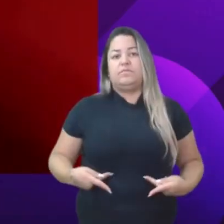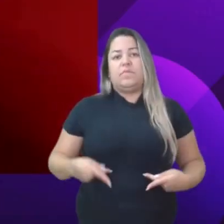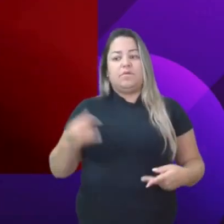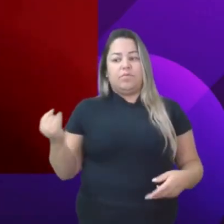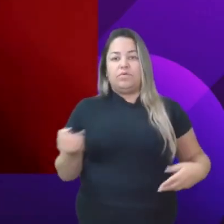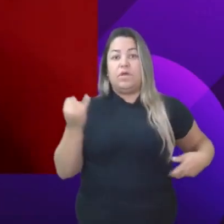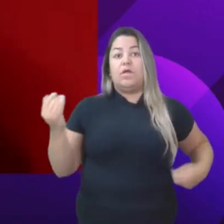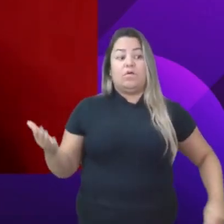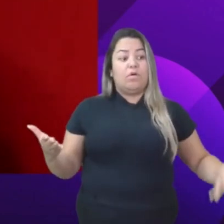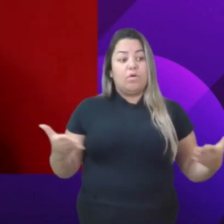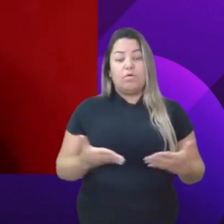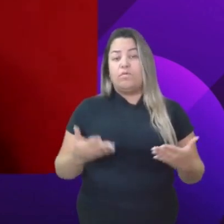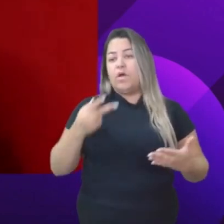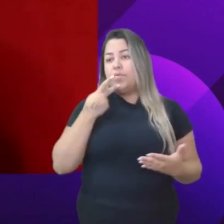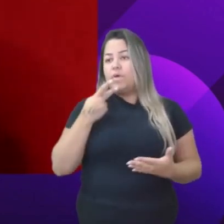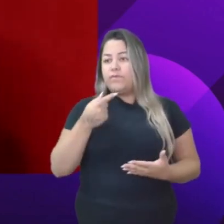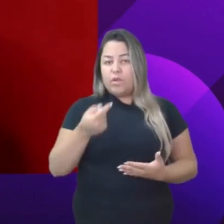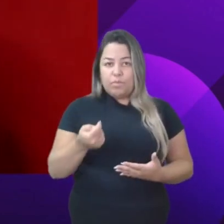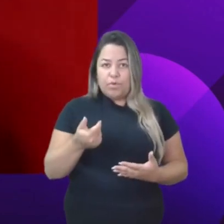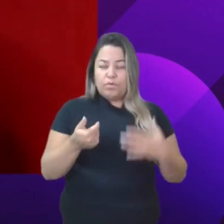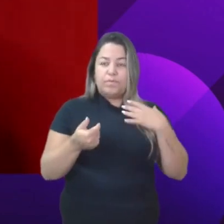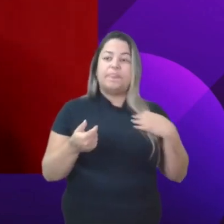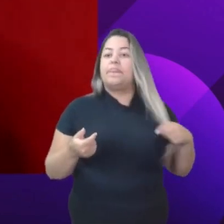Estou aqui hoje para conversar um pouco sobre